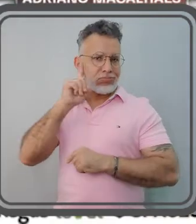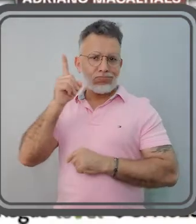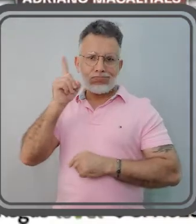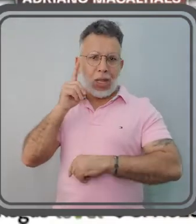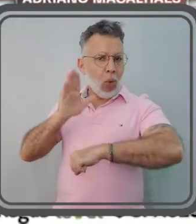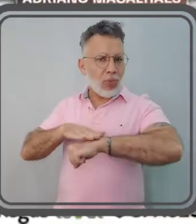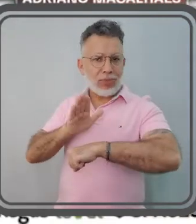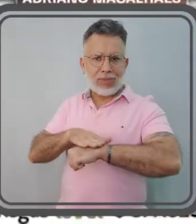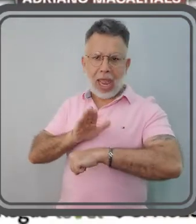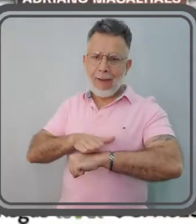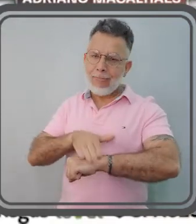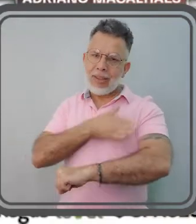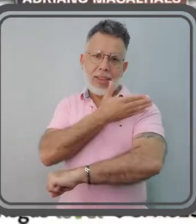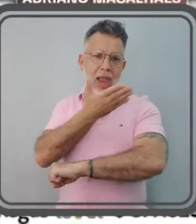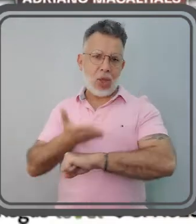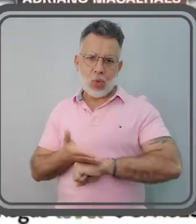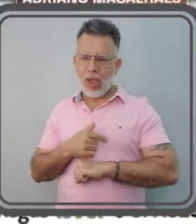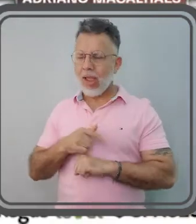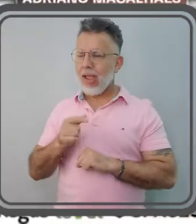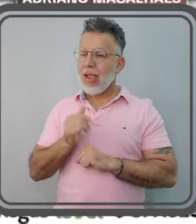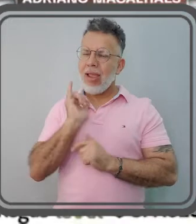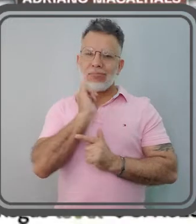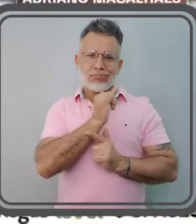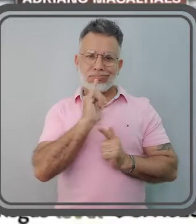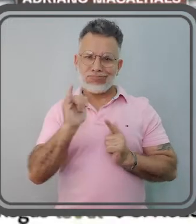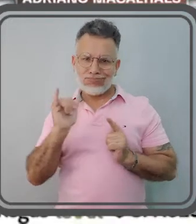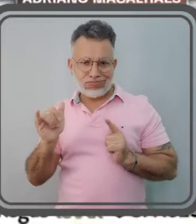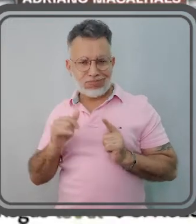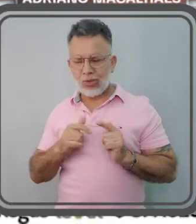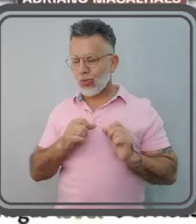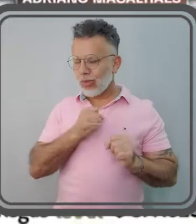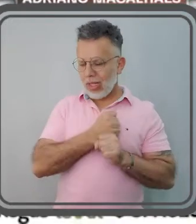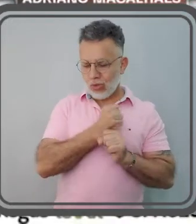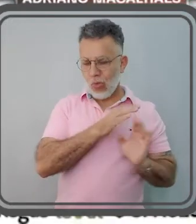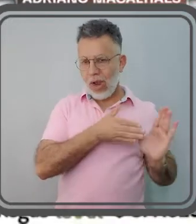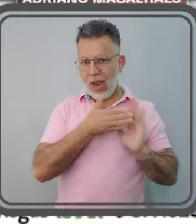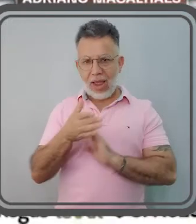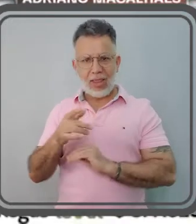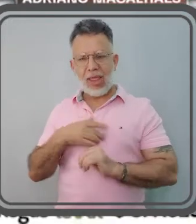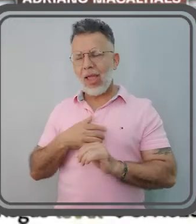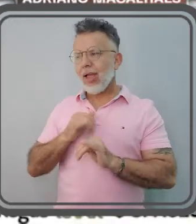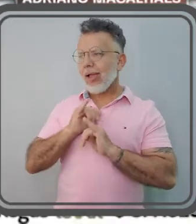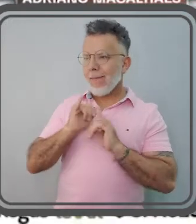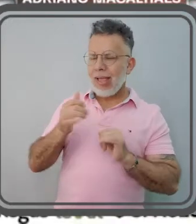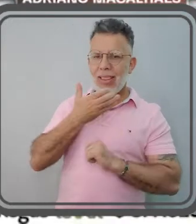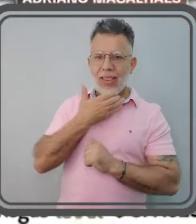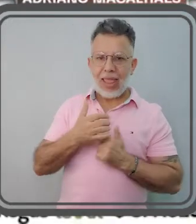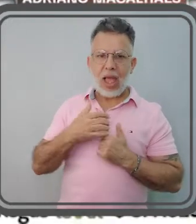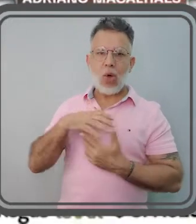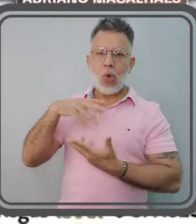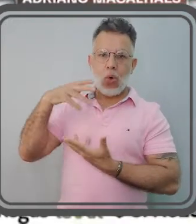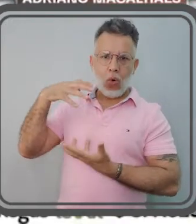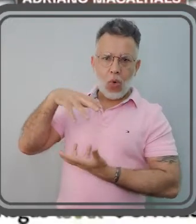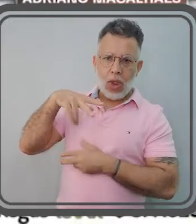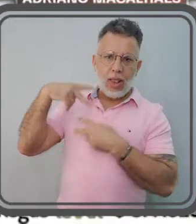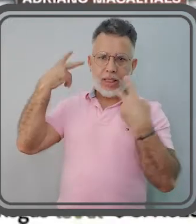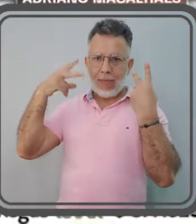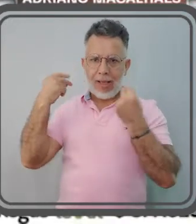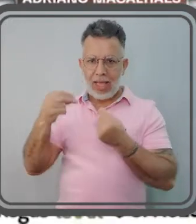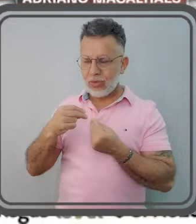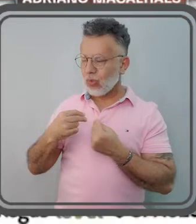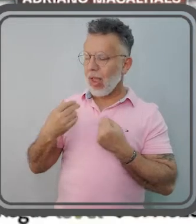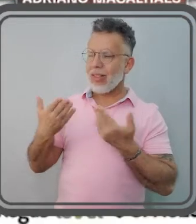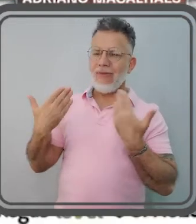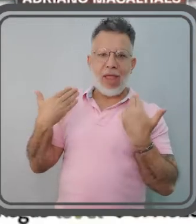durante o ano. A gente tem campanha de Natal, campanha de Páscoa, campanha de verão, enfim. E cada produto que a gente lança, a gente